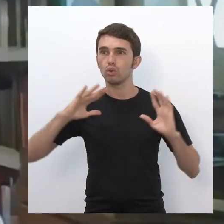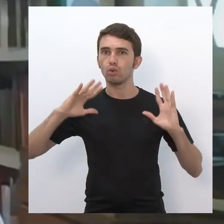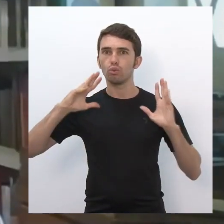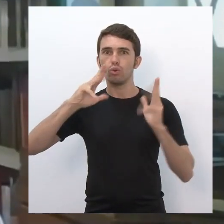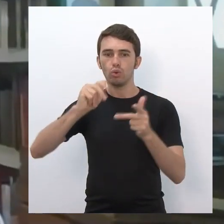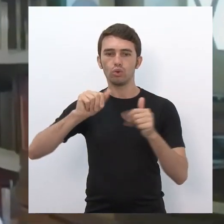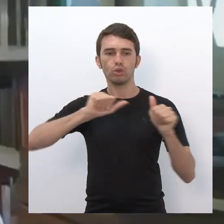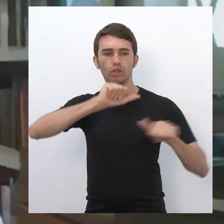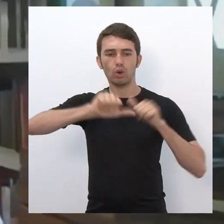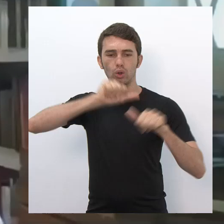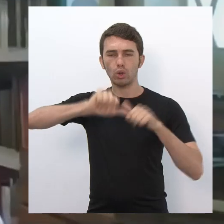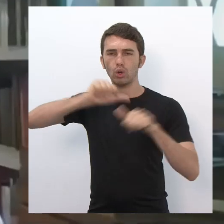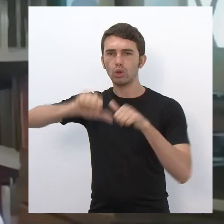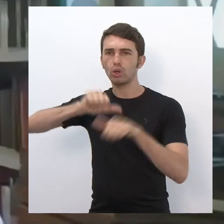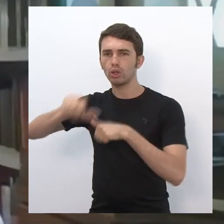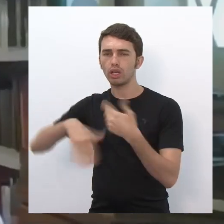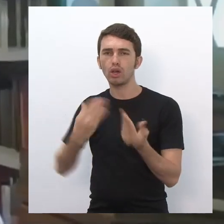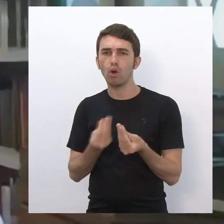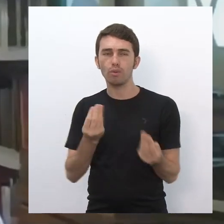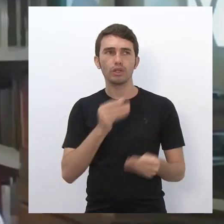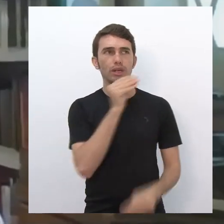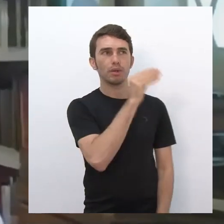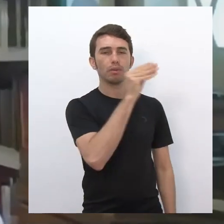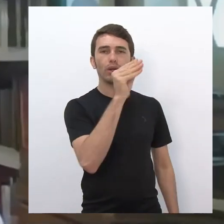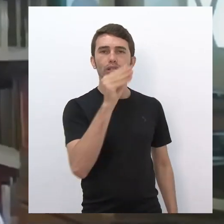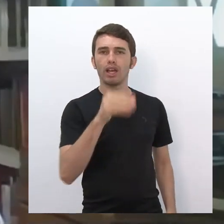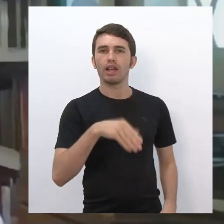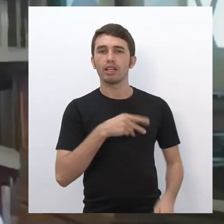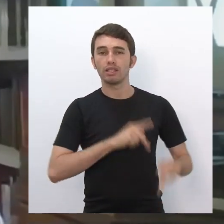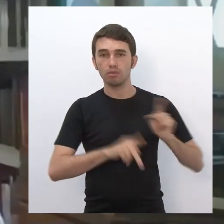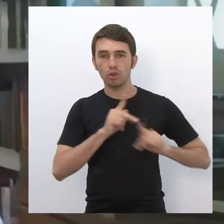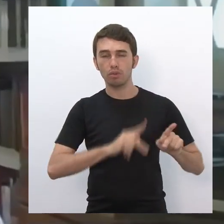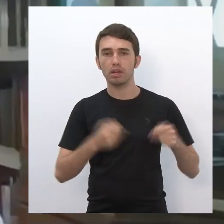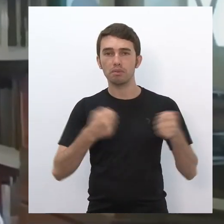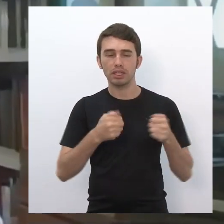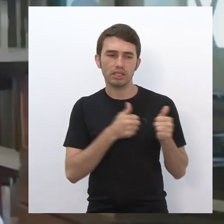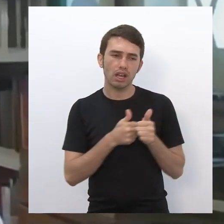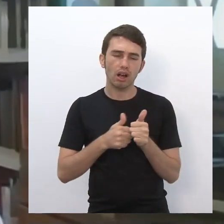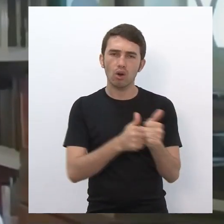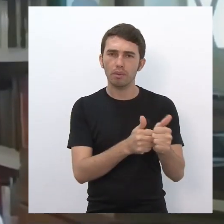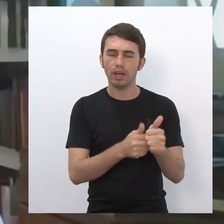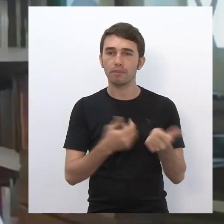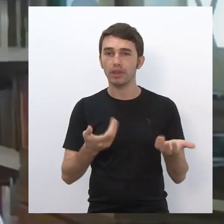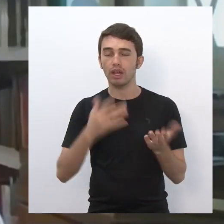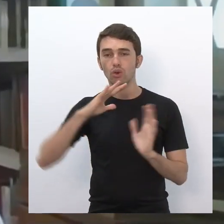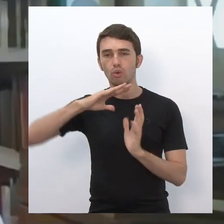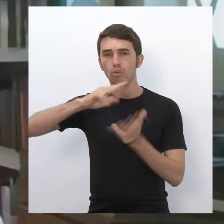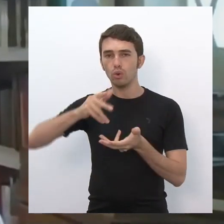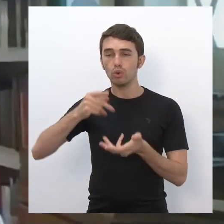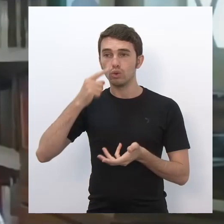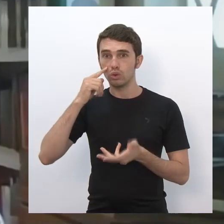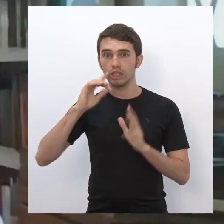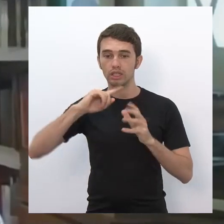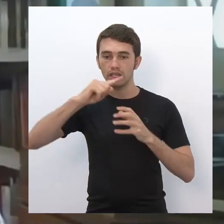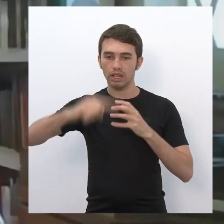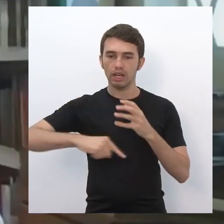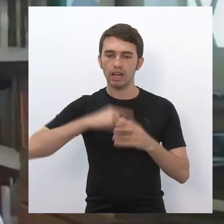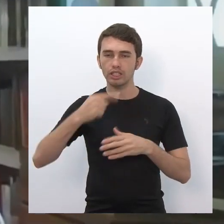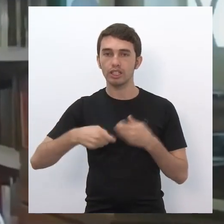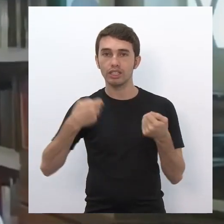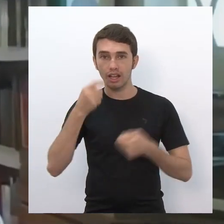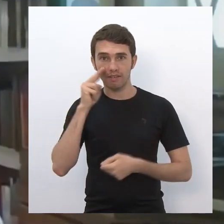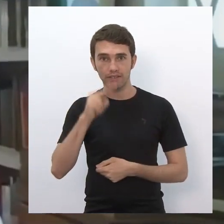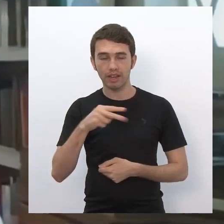bibliotecas públicas deveriam acompanhar? E a gente tem visto no mundo inteiro o papel da biblioteca pública contemporânea